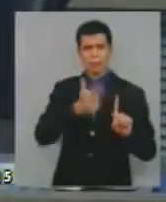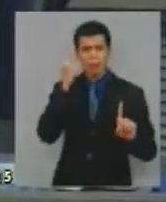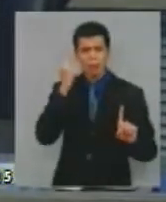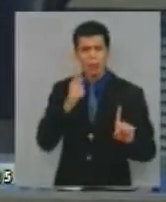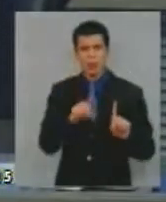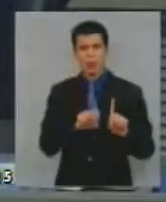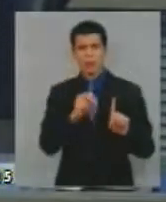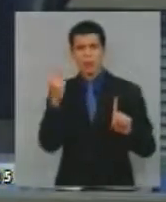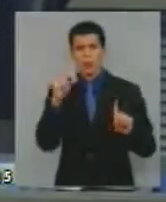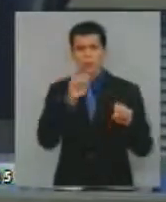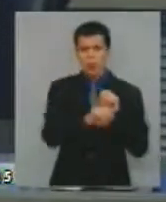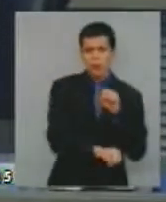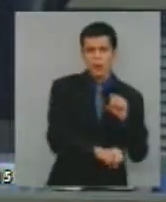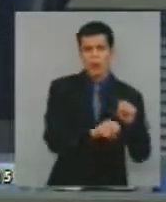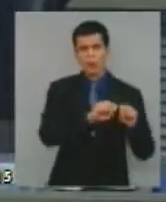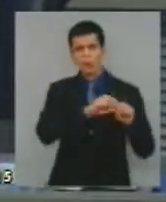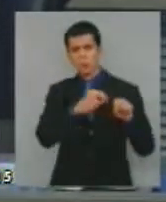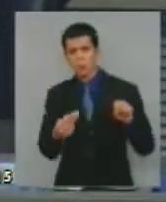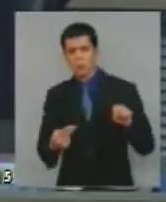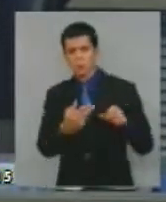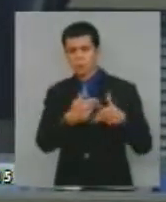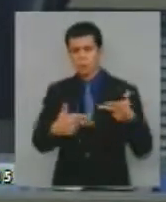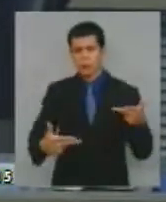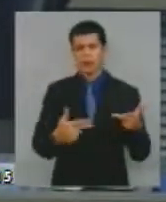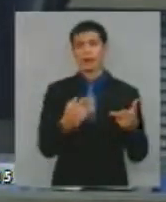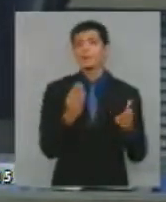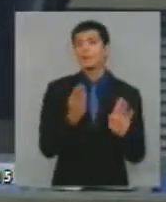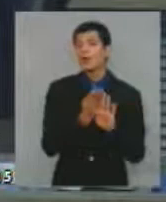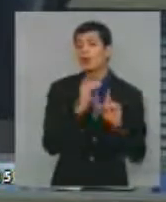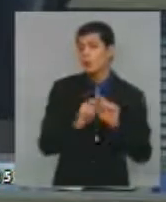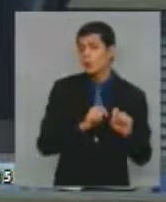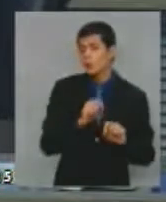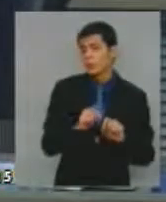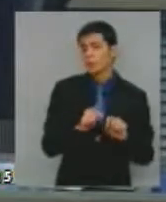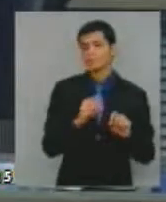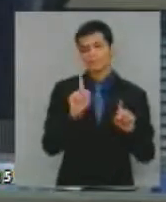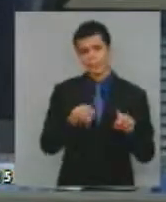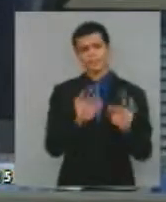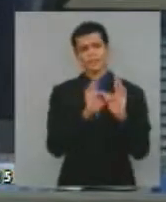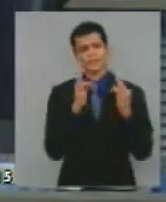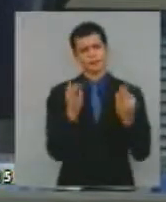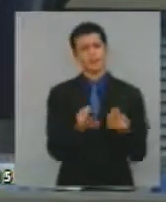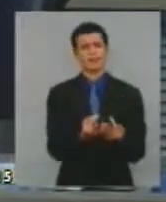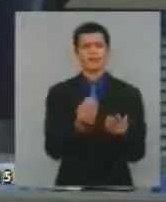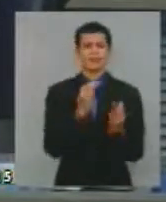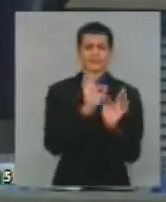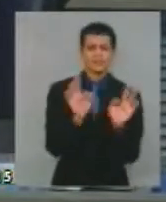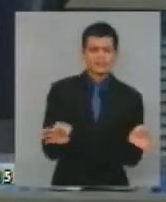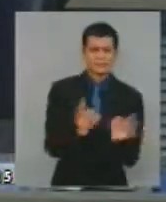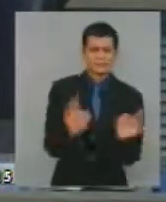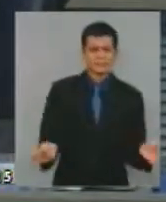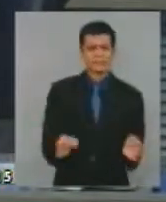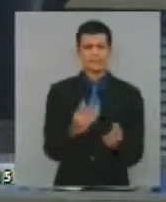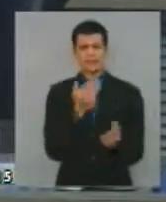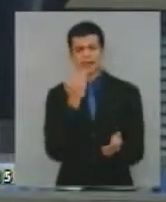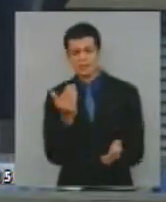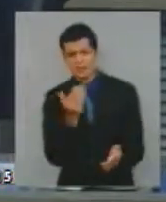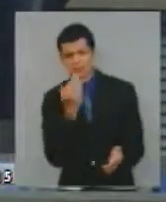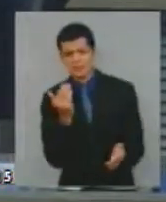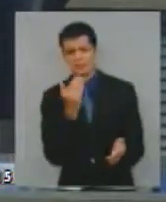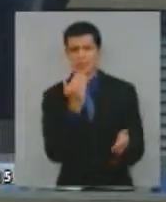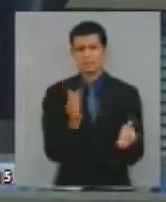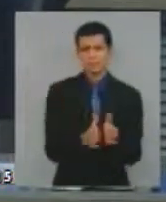degradação da família, uma falta de educação com qualidade. Isso aí foram criadas mais de 100